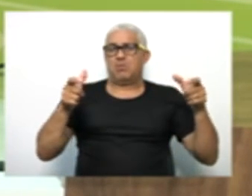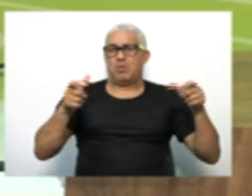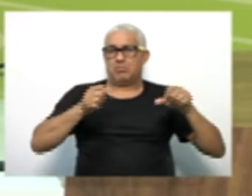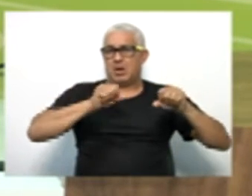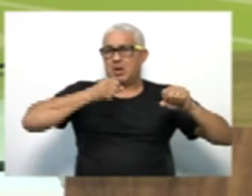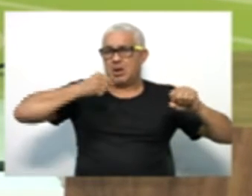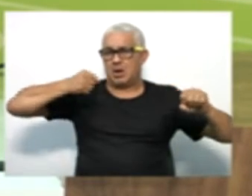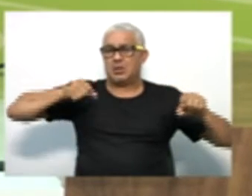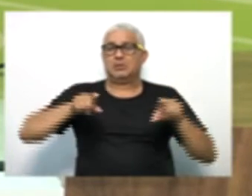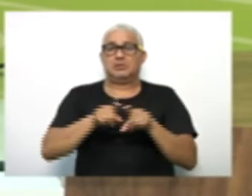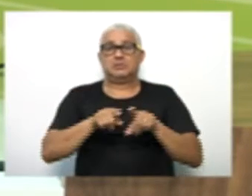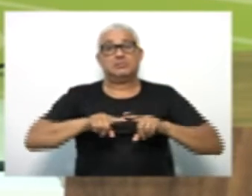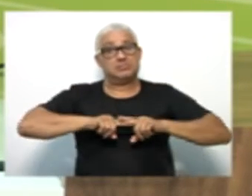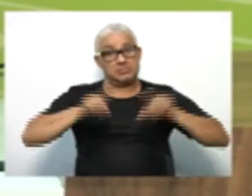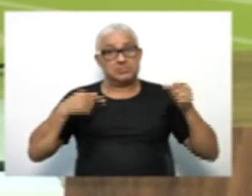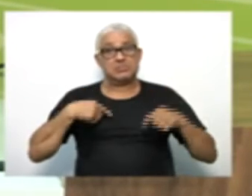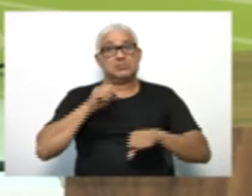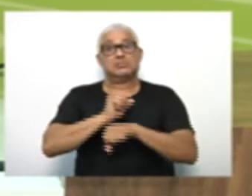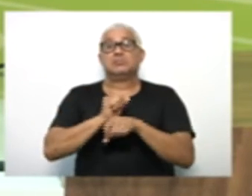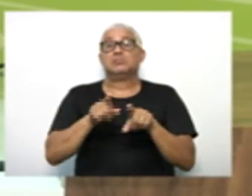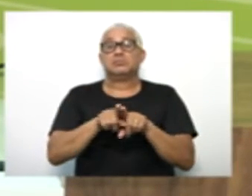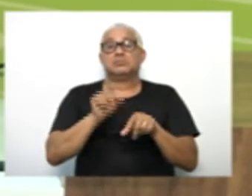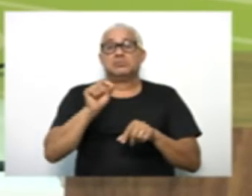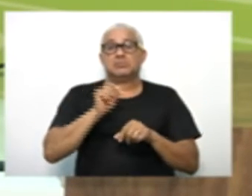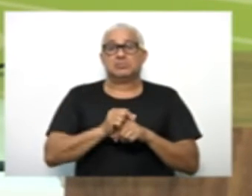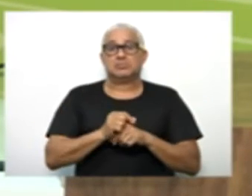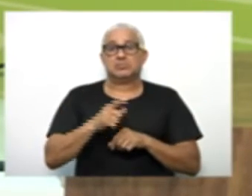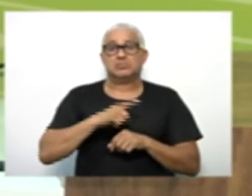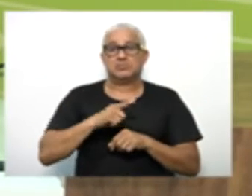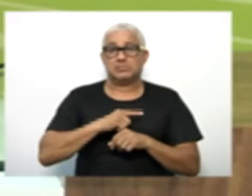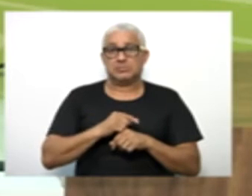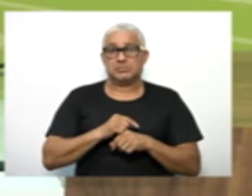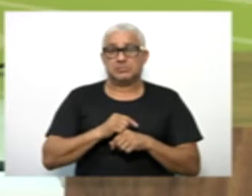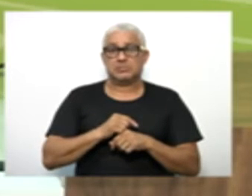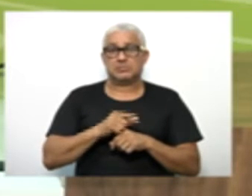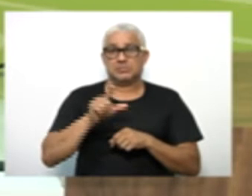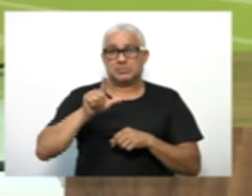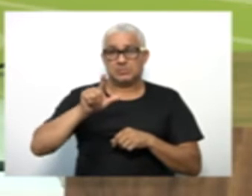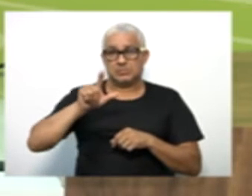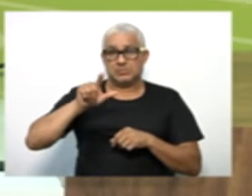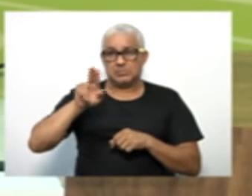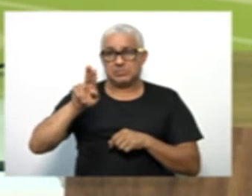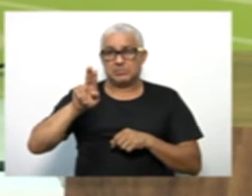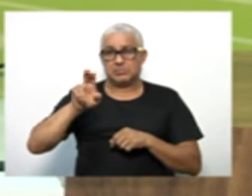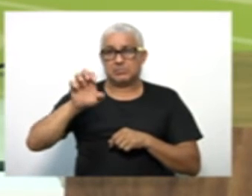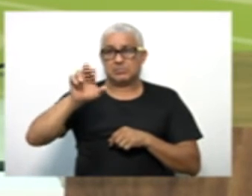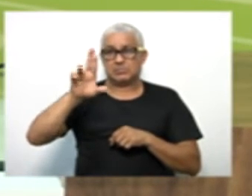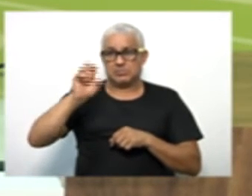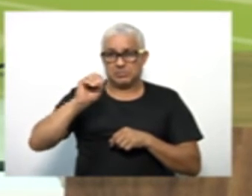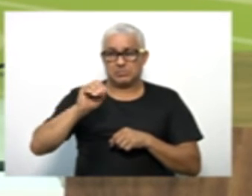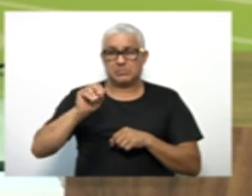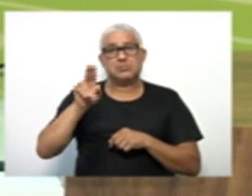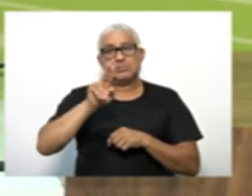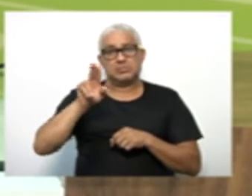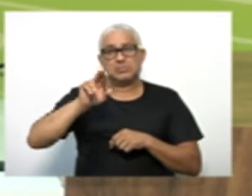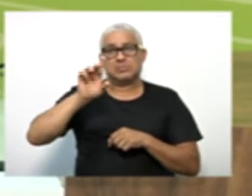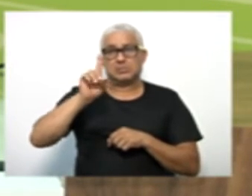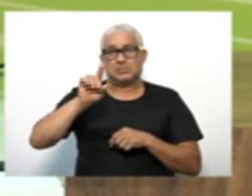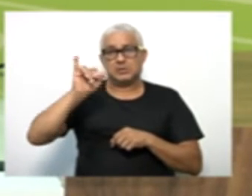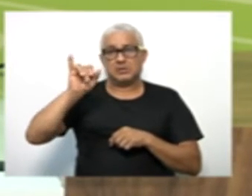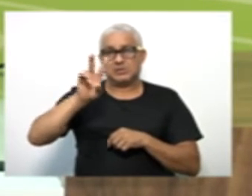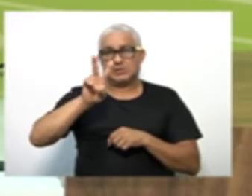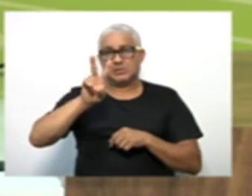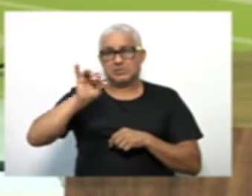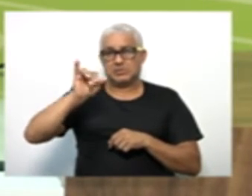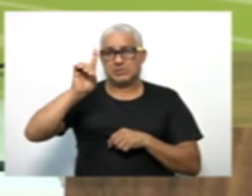empresa, porém, eu espero também obter uma parte desse lucro, que é o que nós chamamos de dividendos. Então,